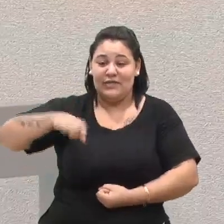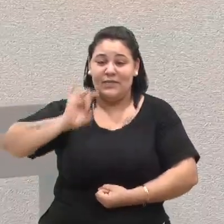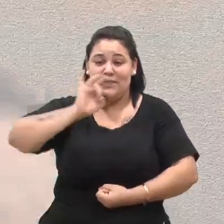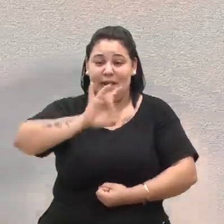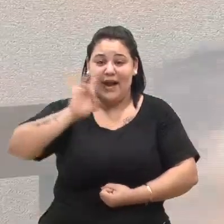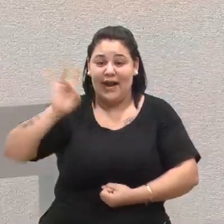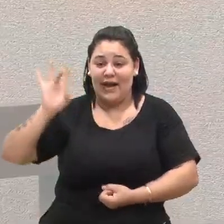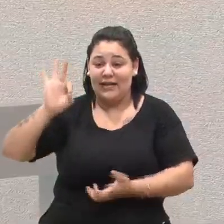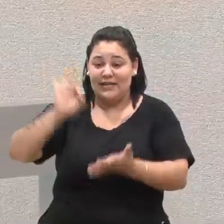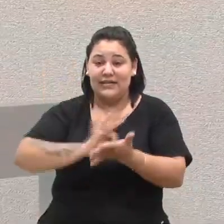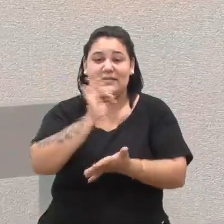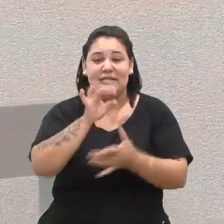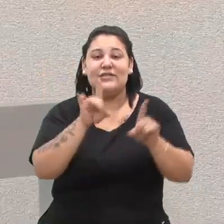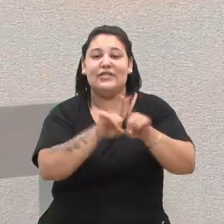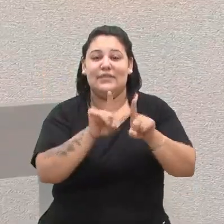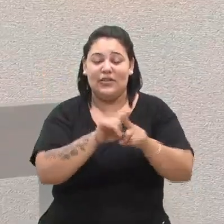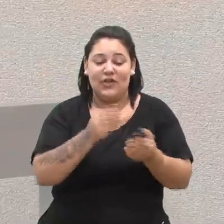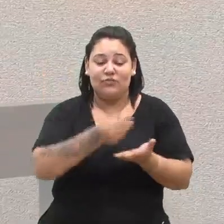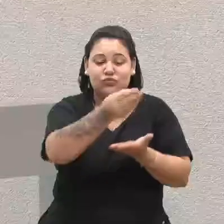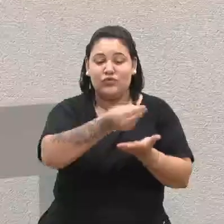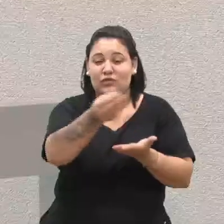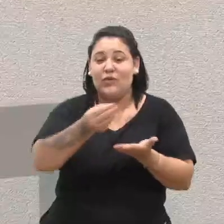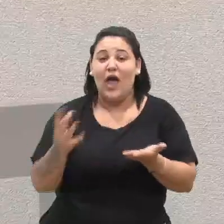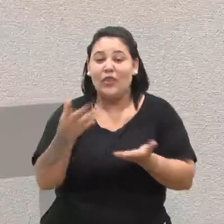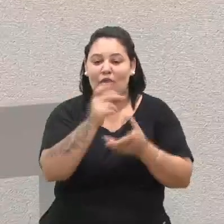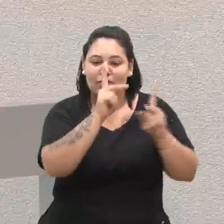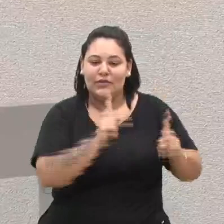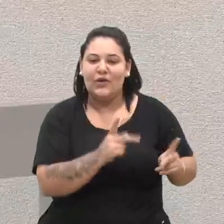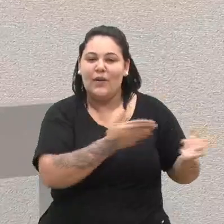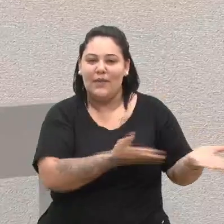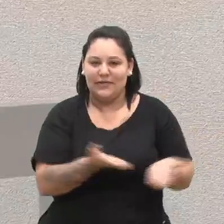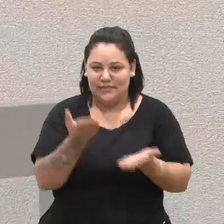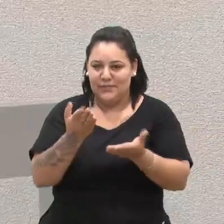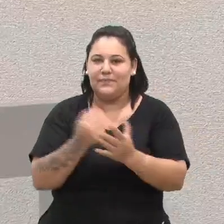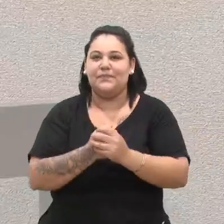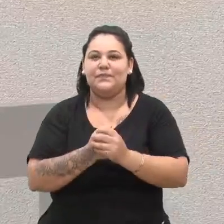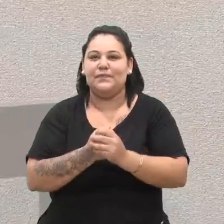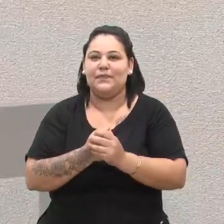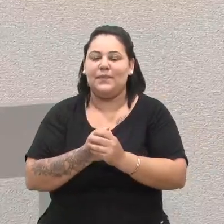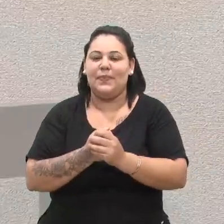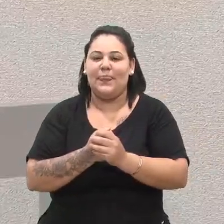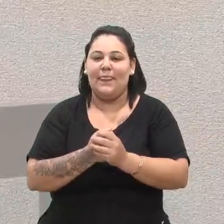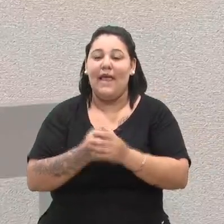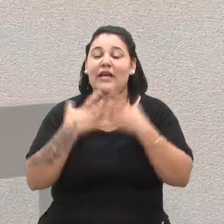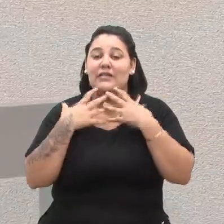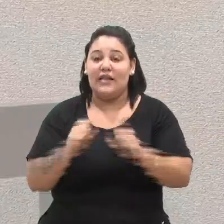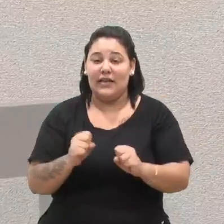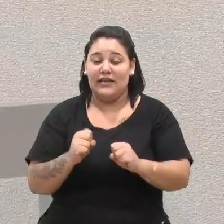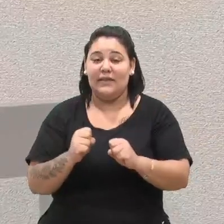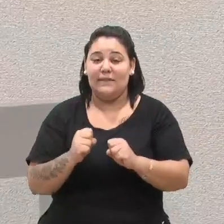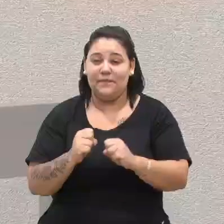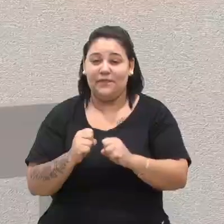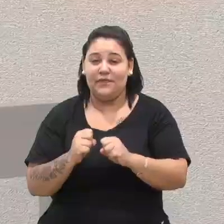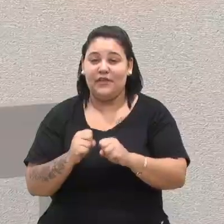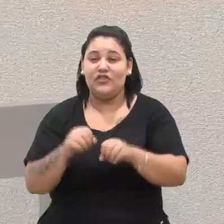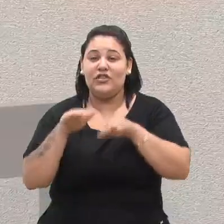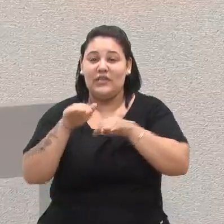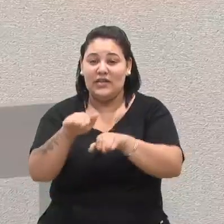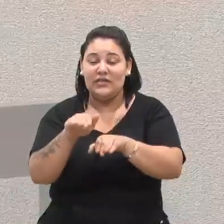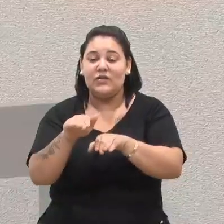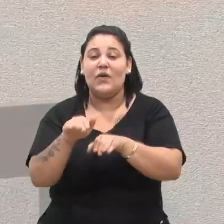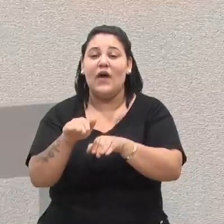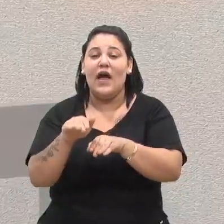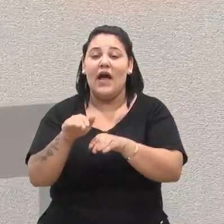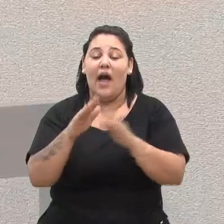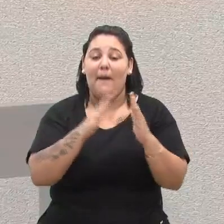foram distribuídos a todos os que participaram, a Secretaria de Trânsito, Secretaria de Habitação, Secretaria da